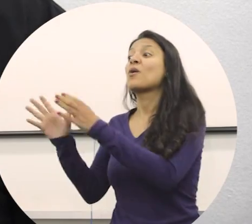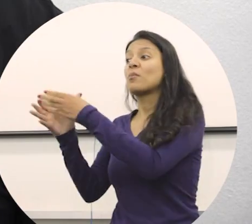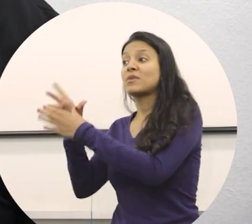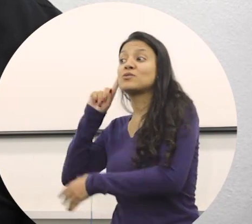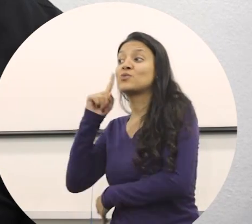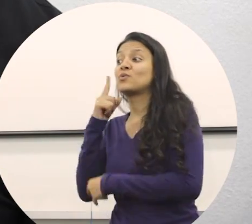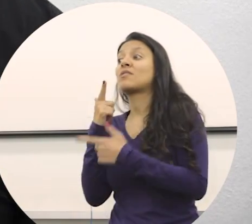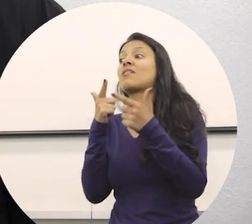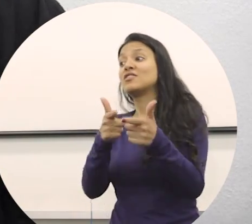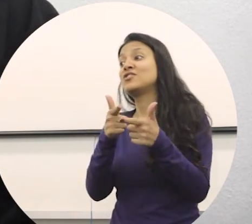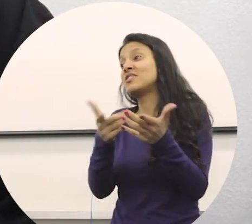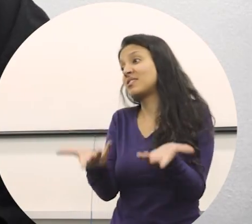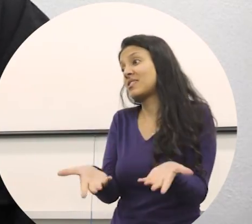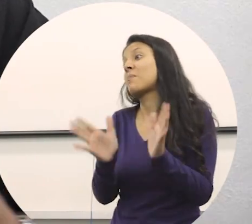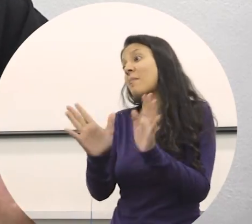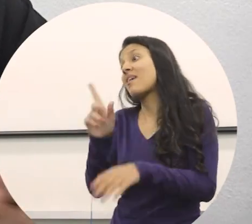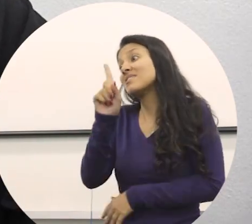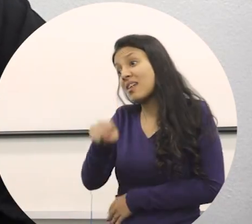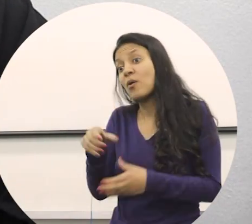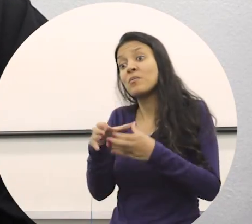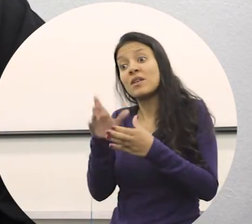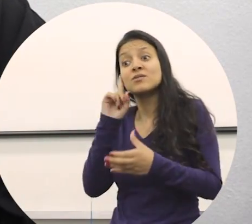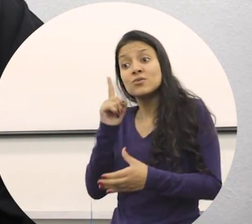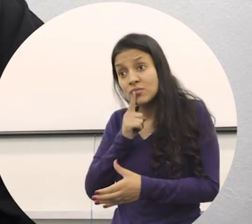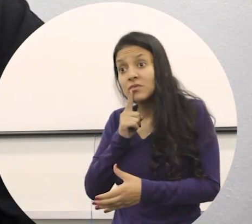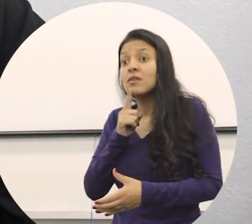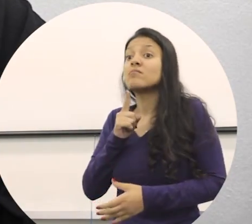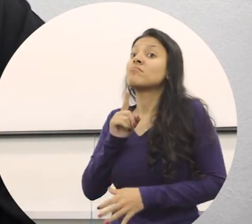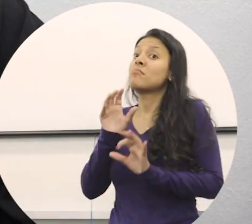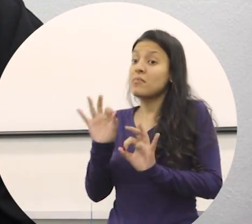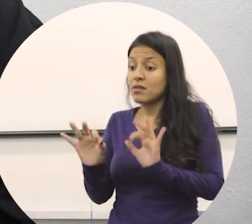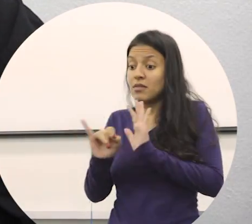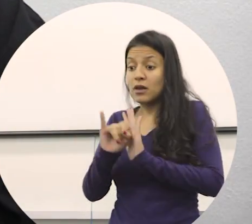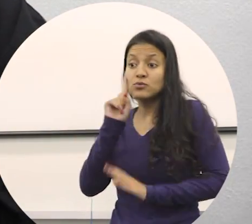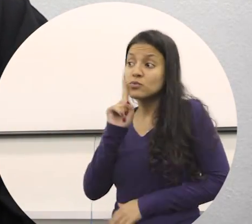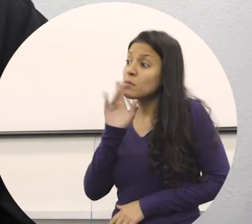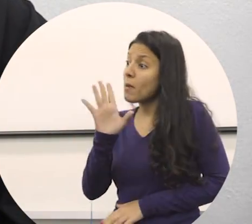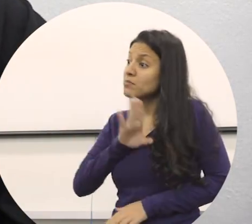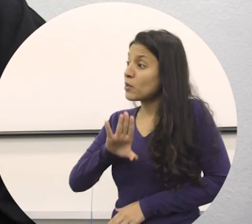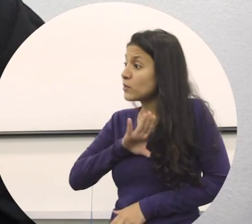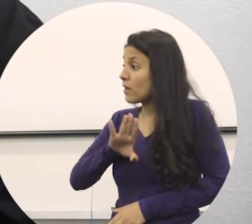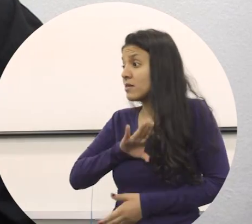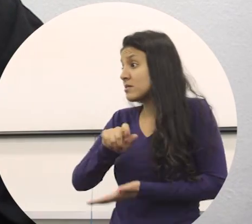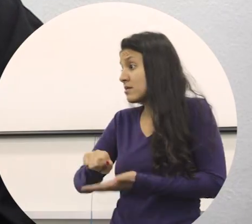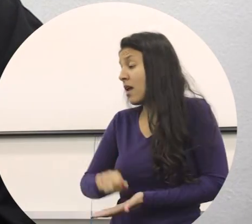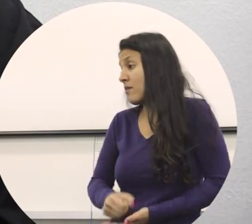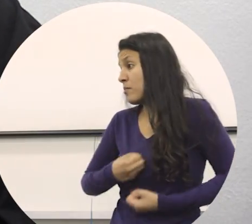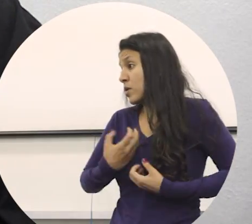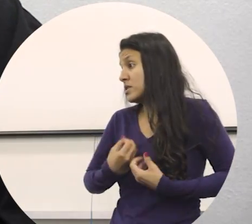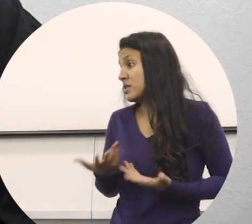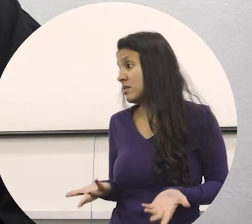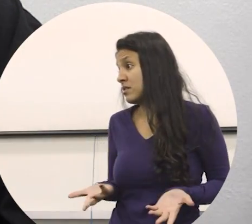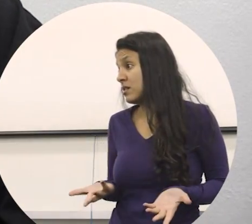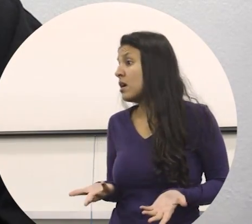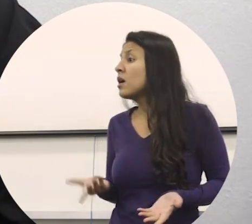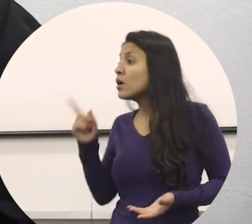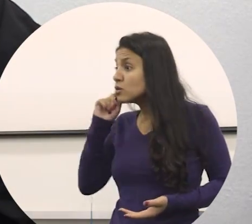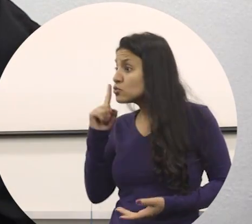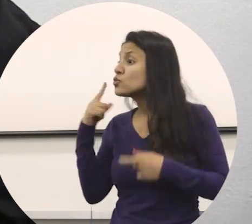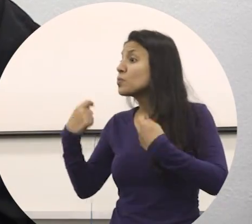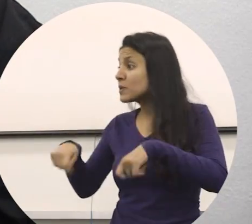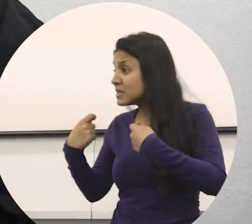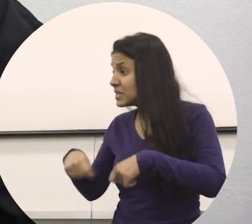que fazem poesia em português. Então eu acho que pode ser, eu acho que a comunidade surda precisamente tem acesso a essa coisa artística que,